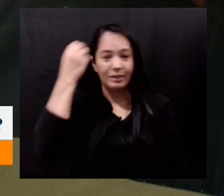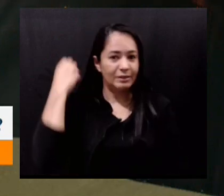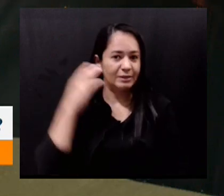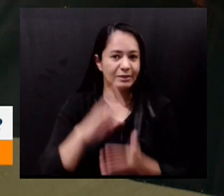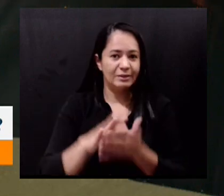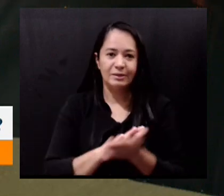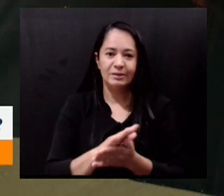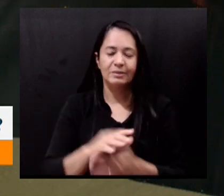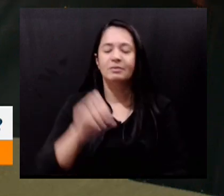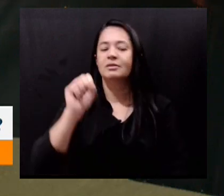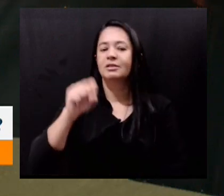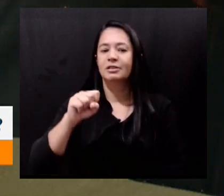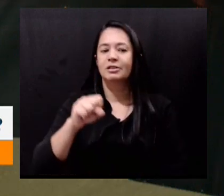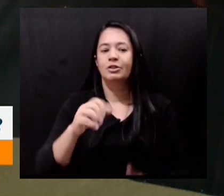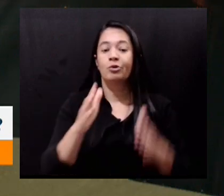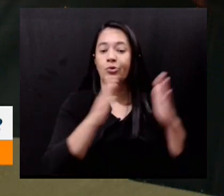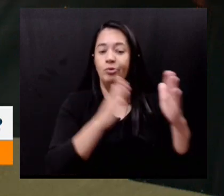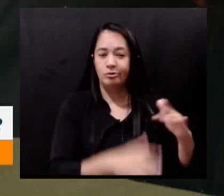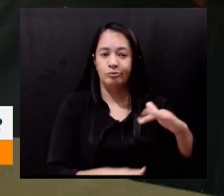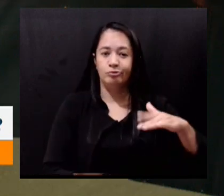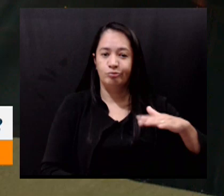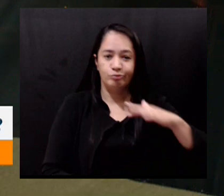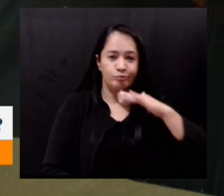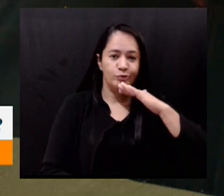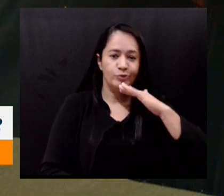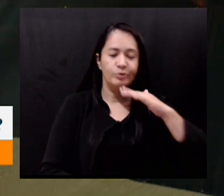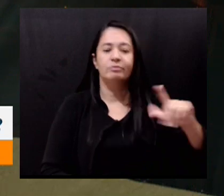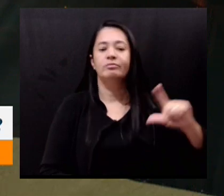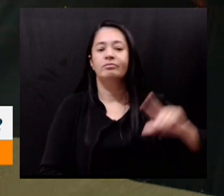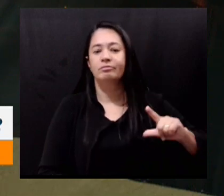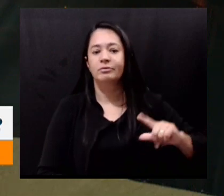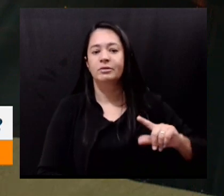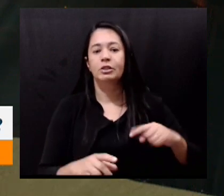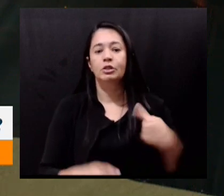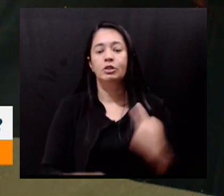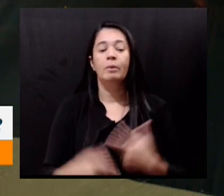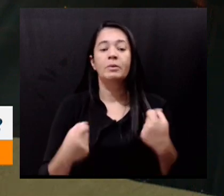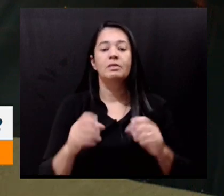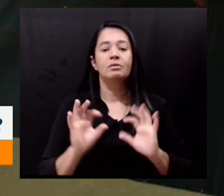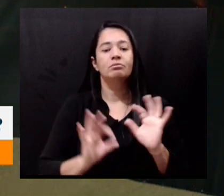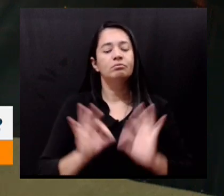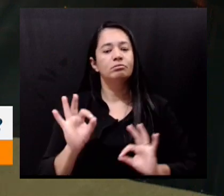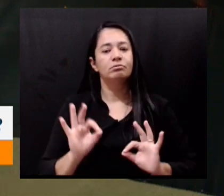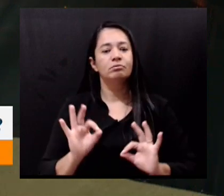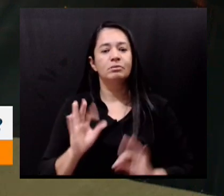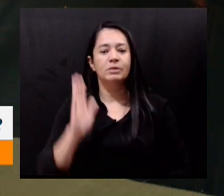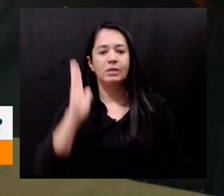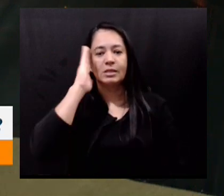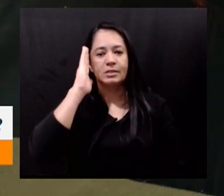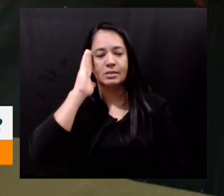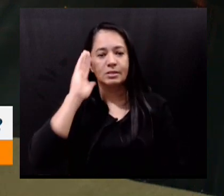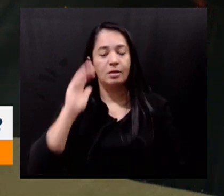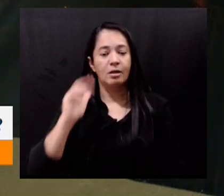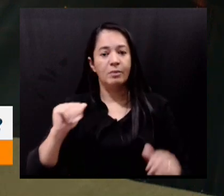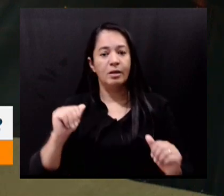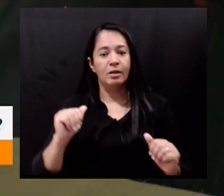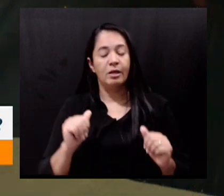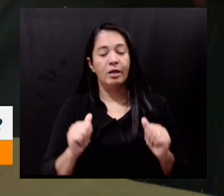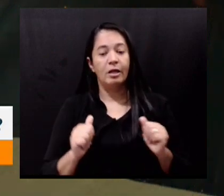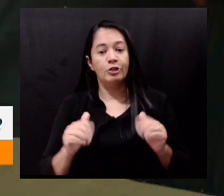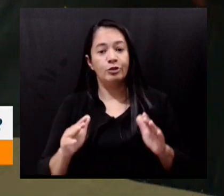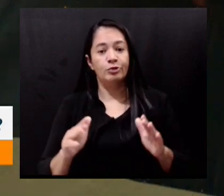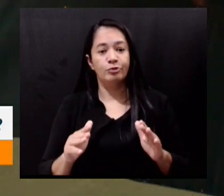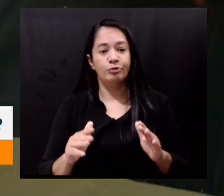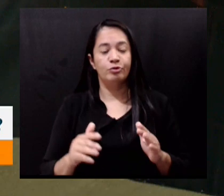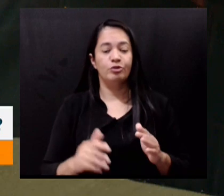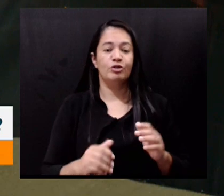lado ruim e a gente precisa estar preparado para lidar com situações que não são agradáveis e na questão da